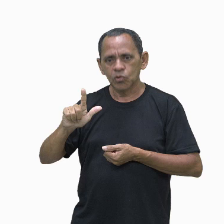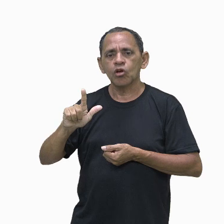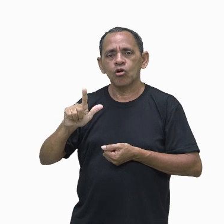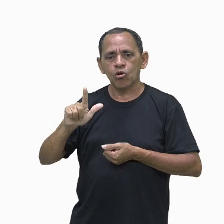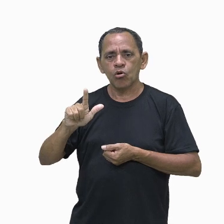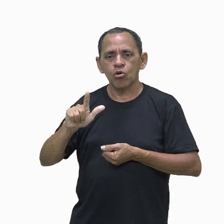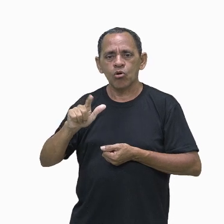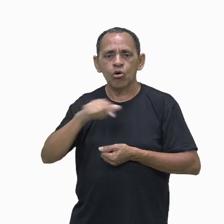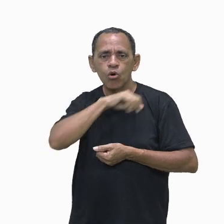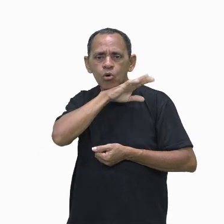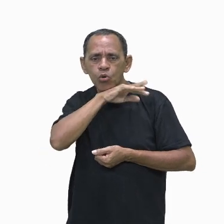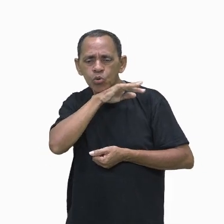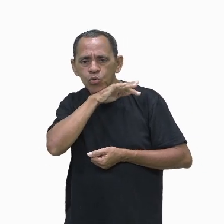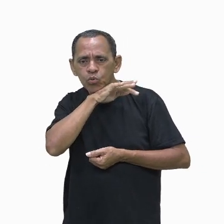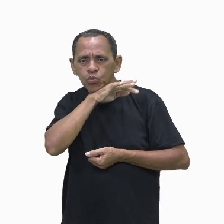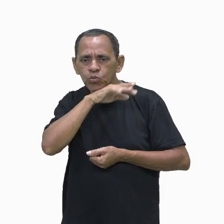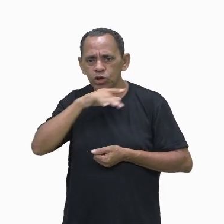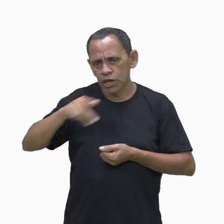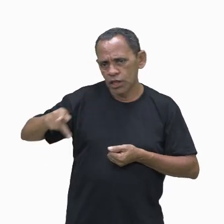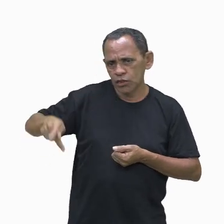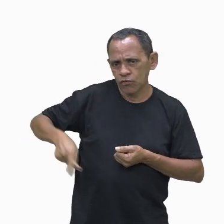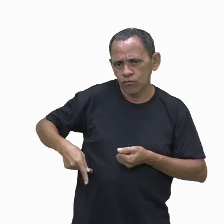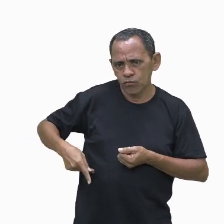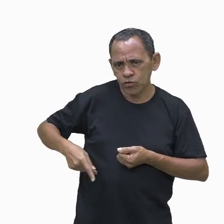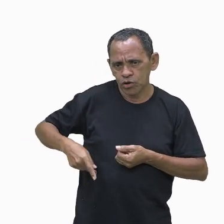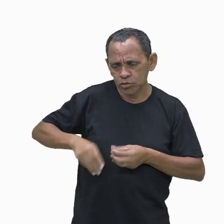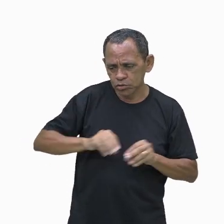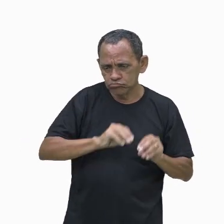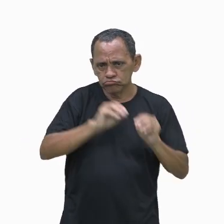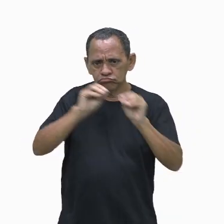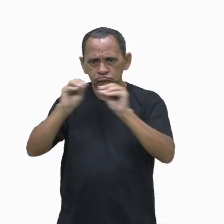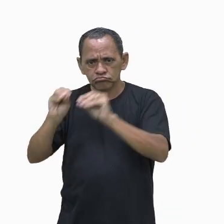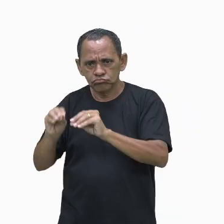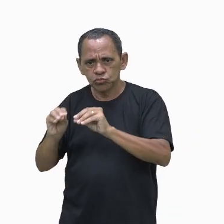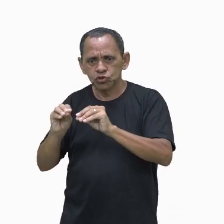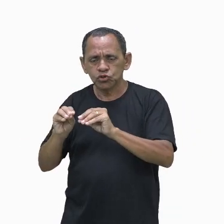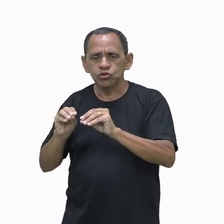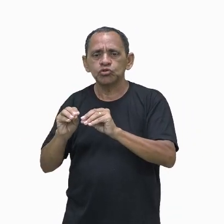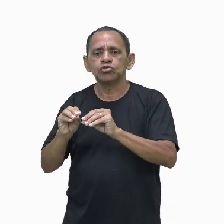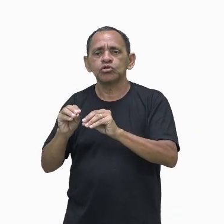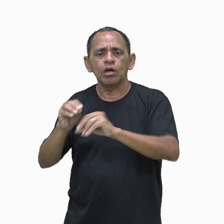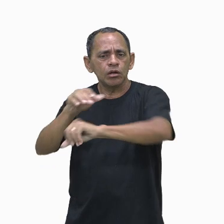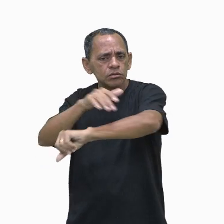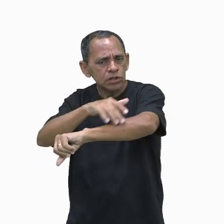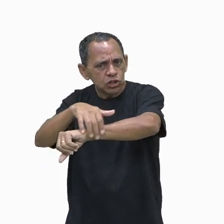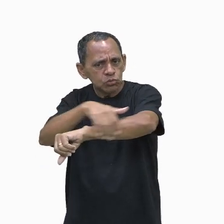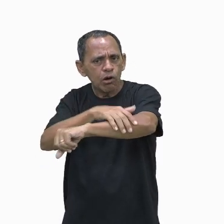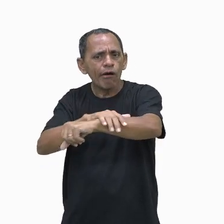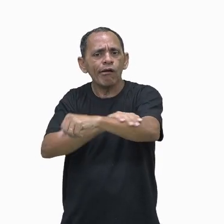os tecidos periféricos, onde pode se acumular nas paredes das artérias,